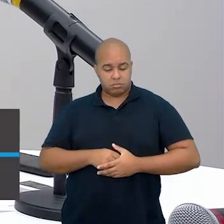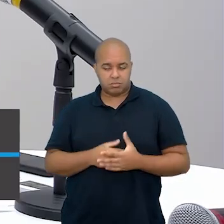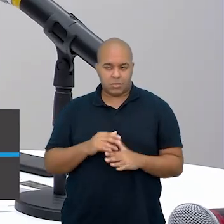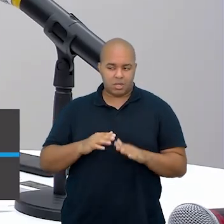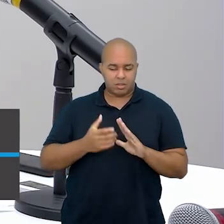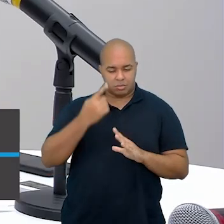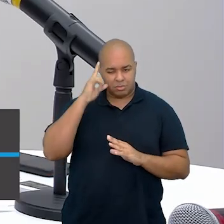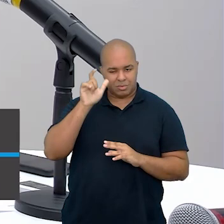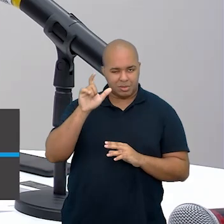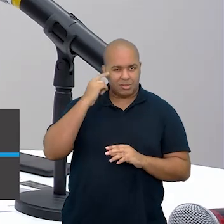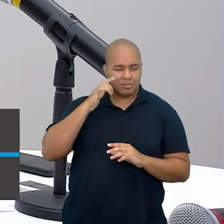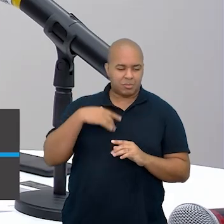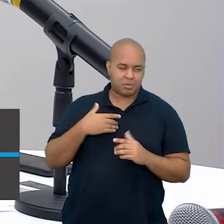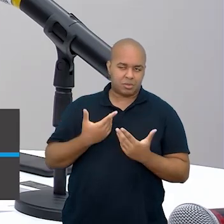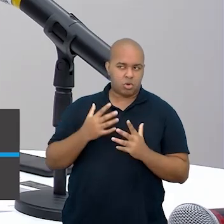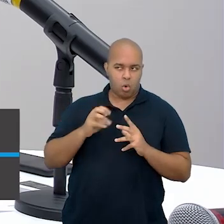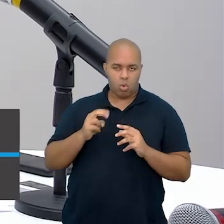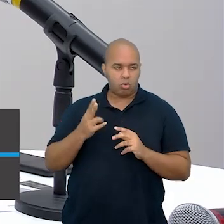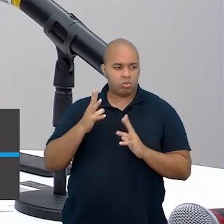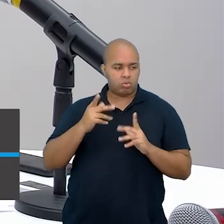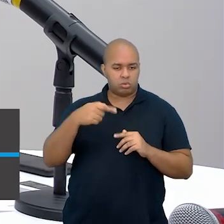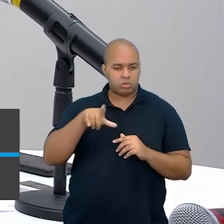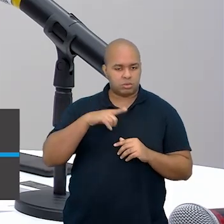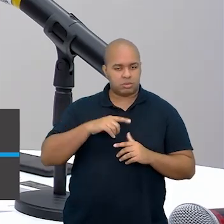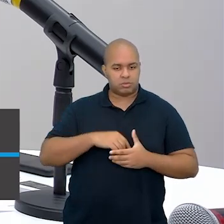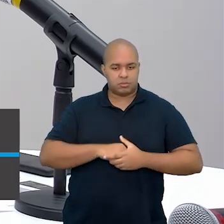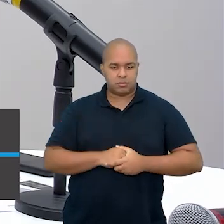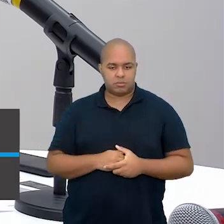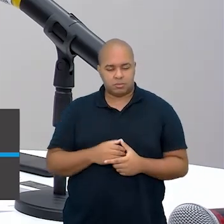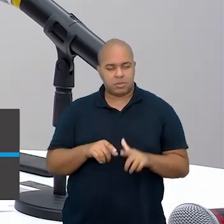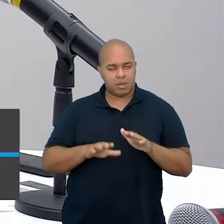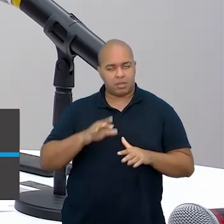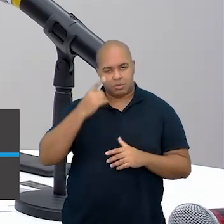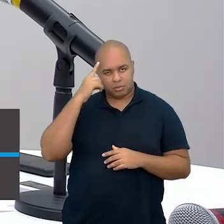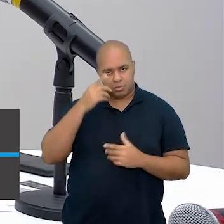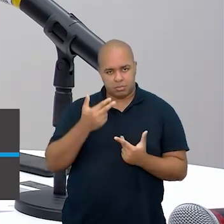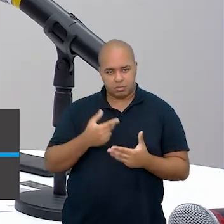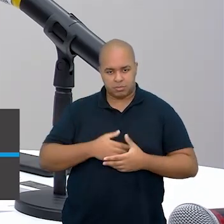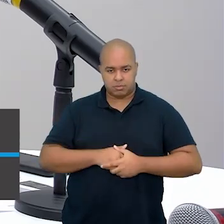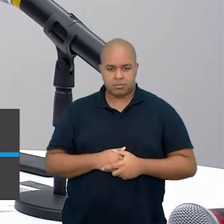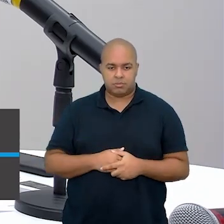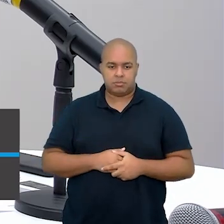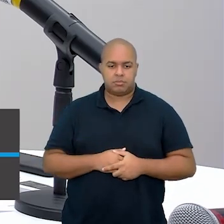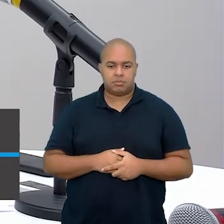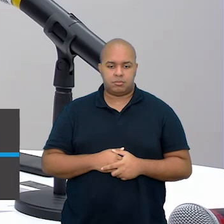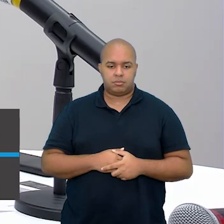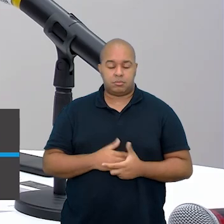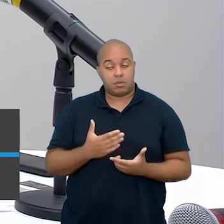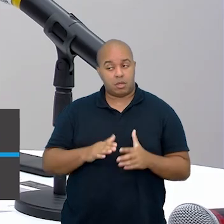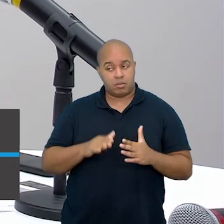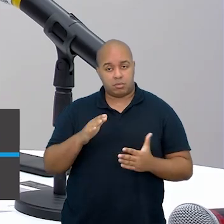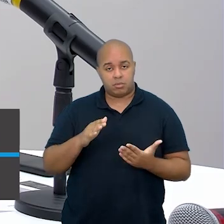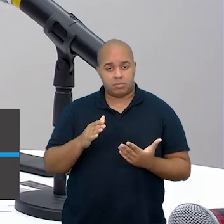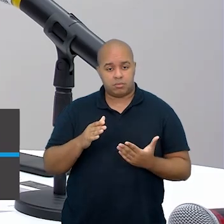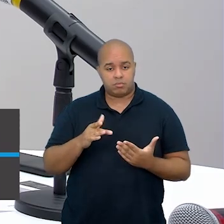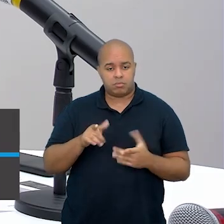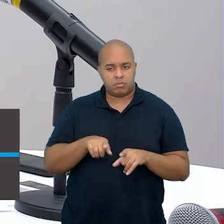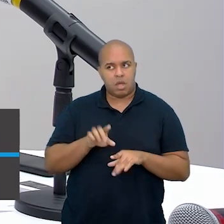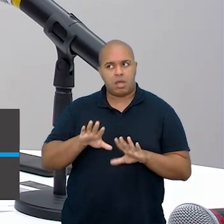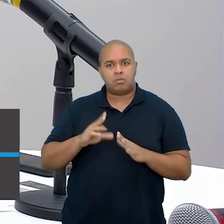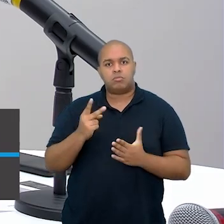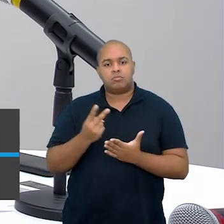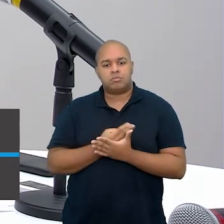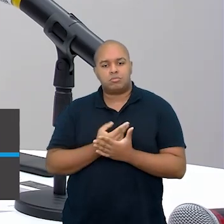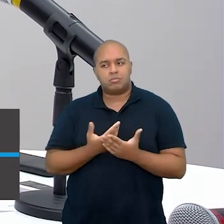tirar a dúvida do estudante ou de todos aqueles que têm a mesma dúvida, né? Ou seja, às vezes um erro